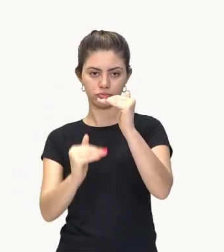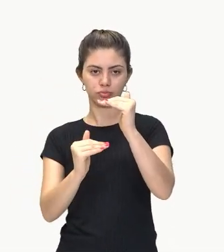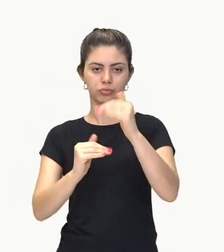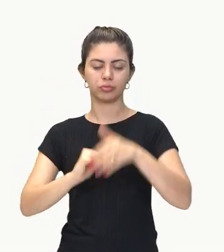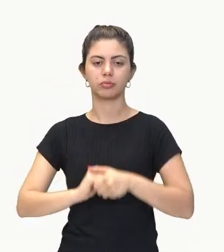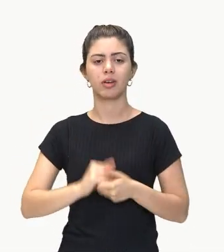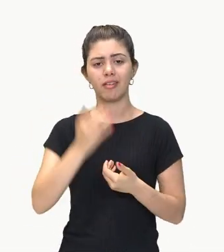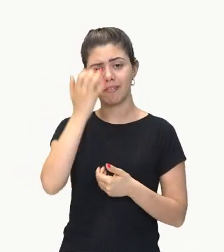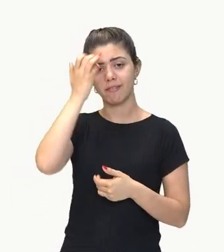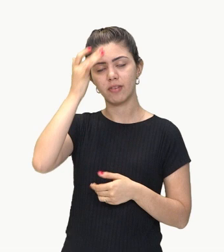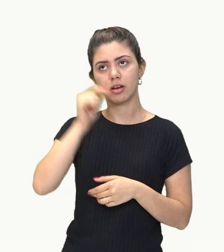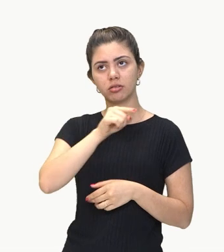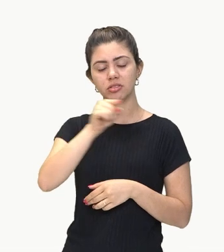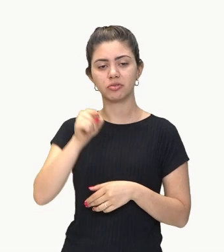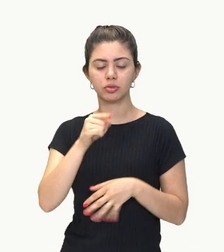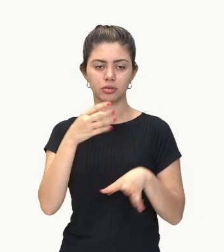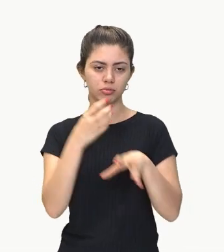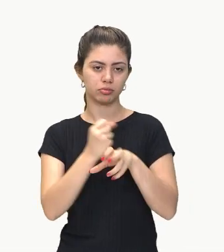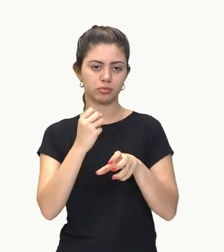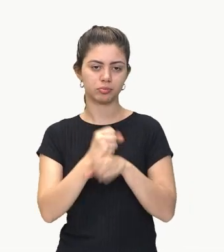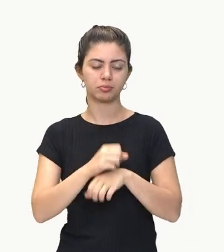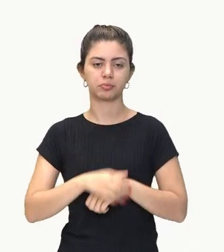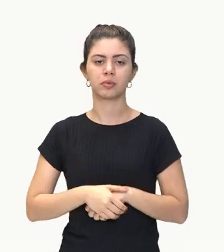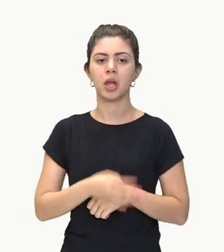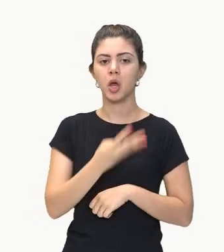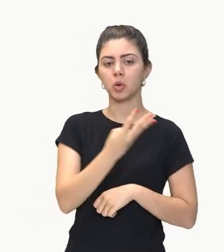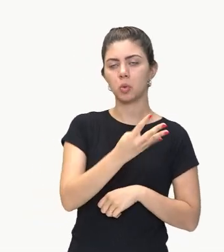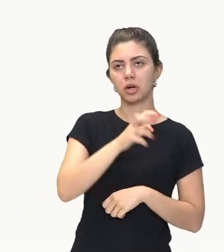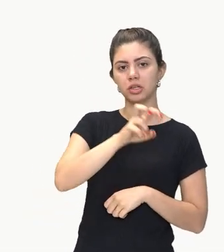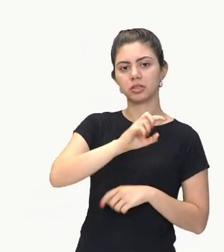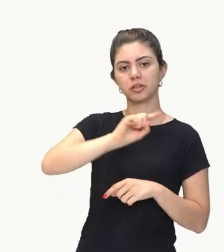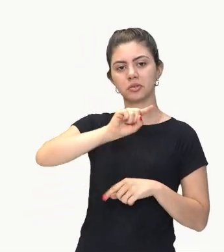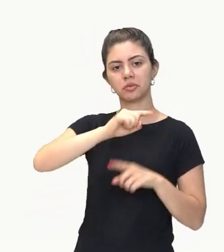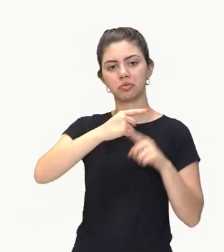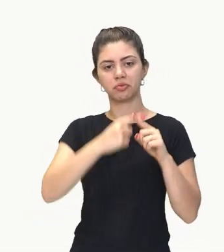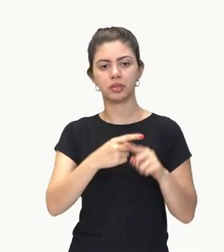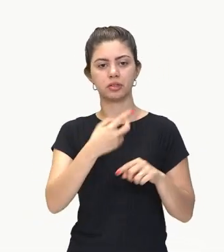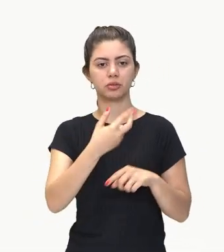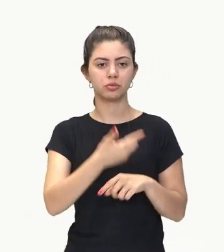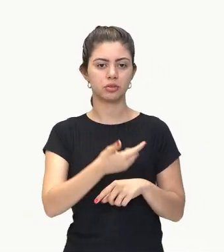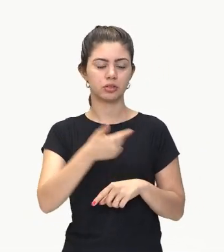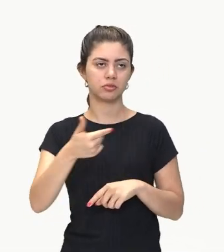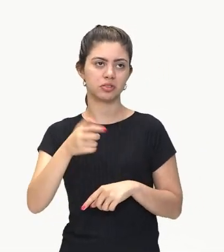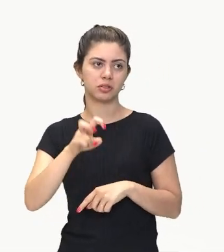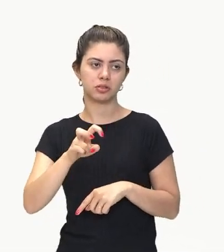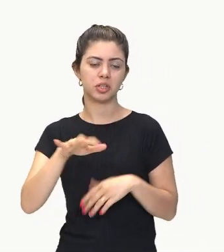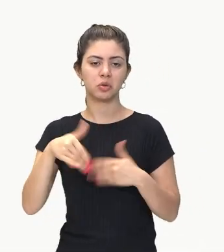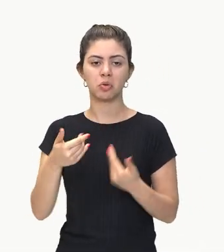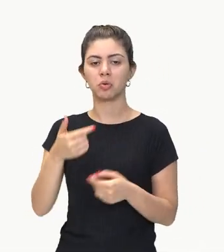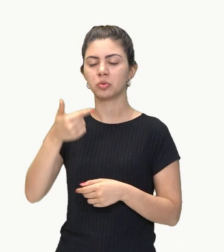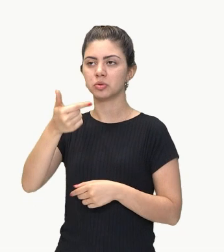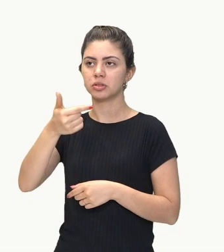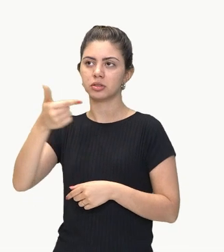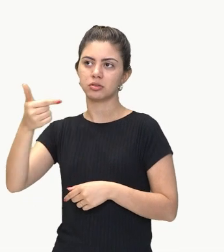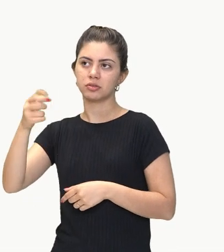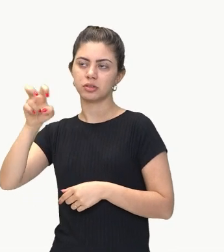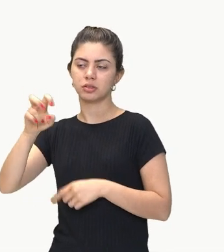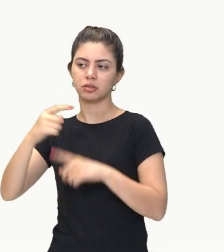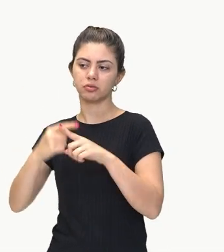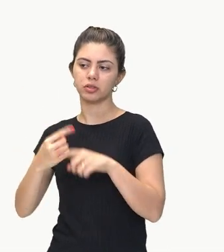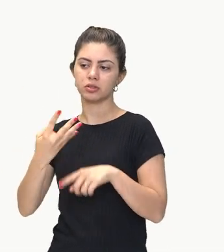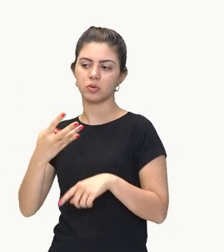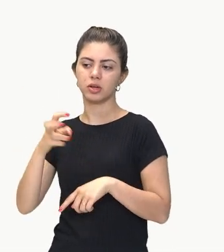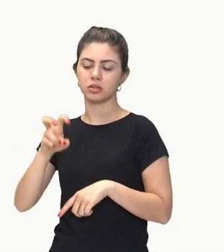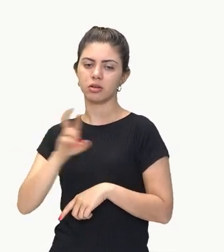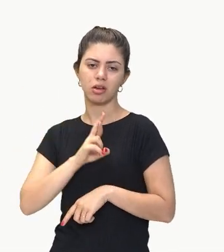Não vai alterar se você colocar 45 vezes 225 ou se você colocar 225 vezes 45. O